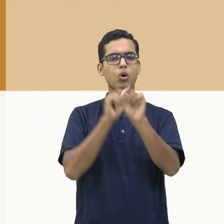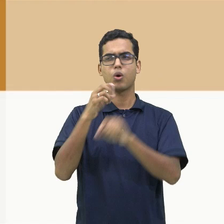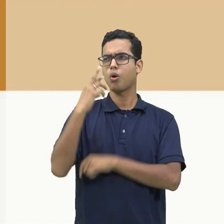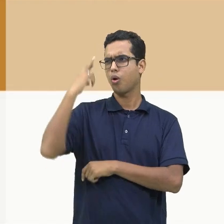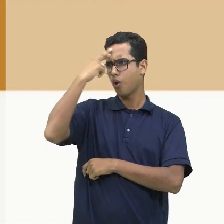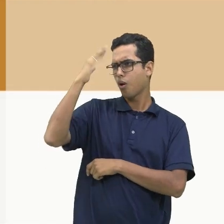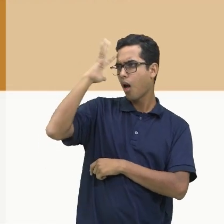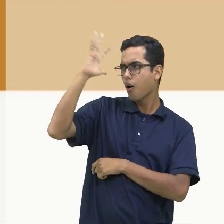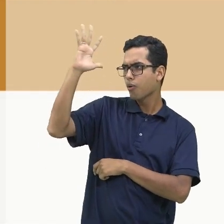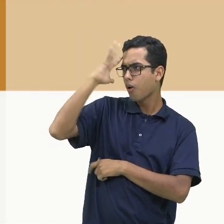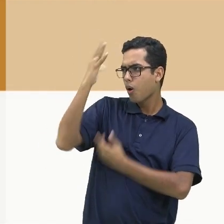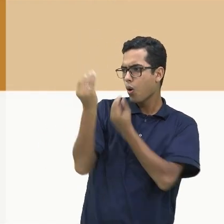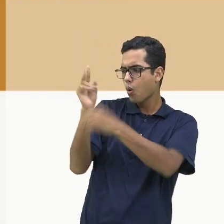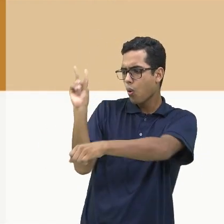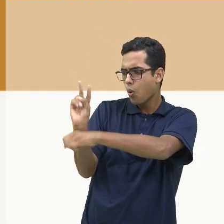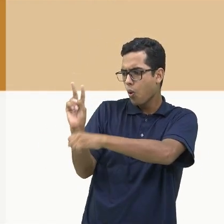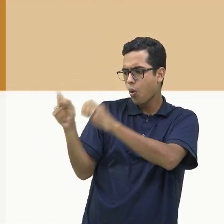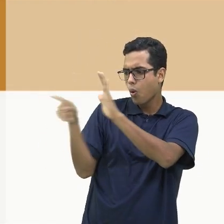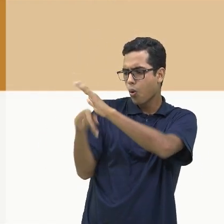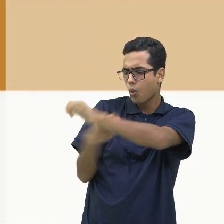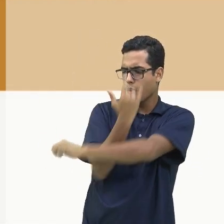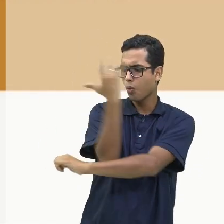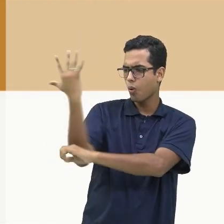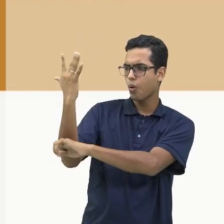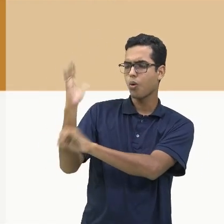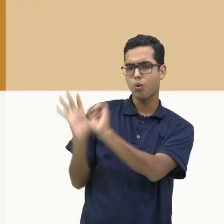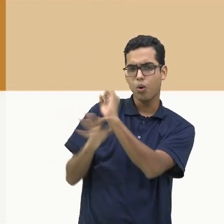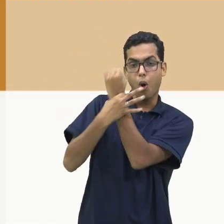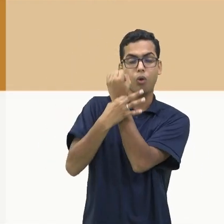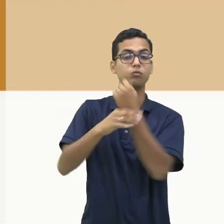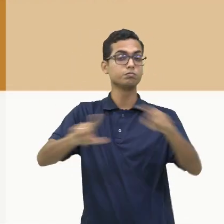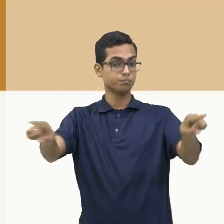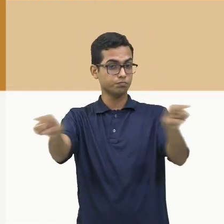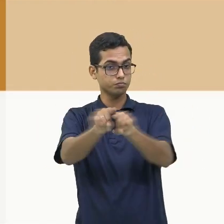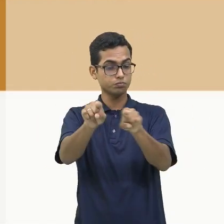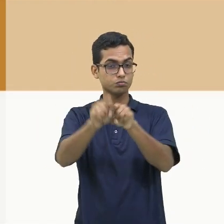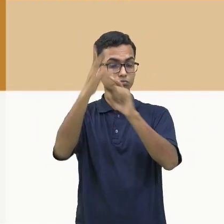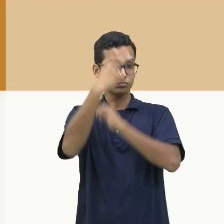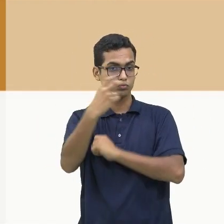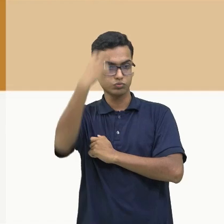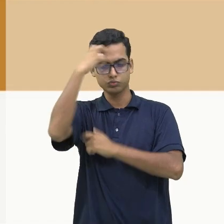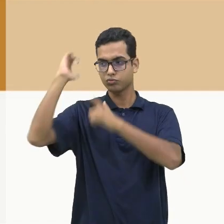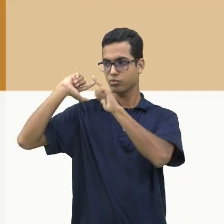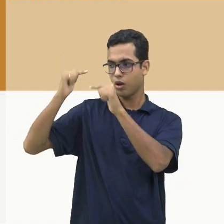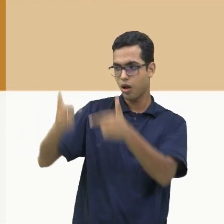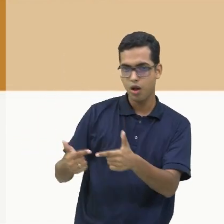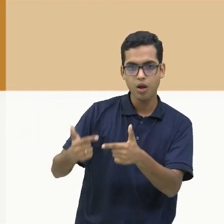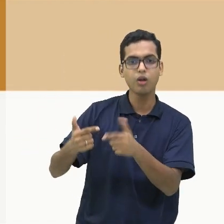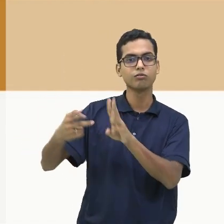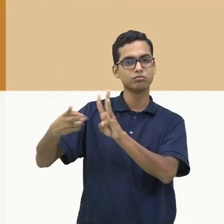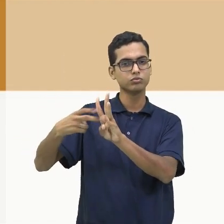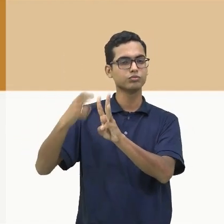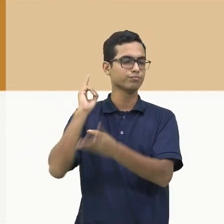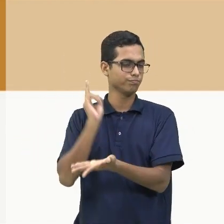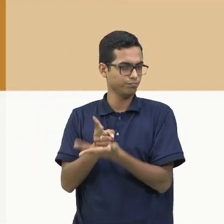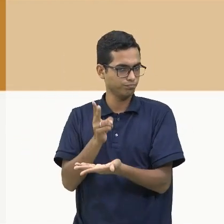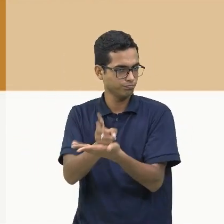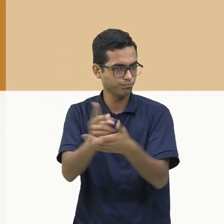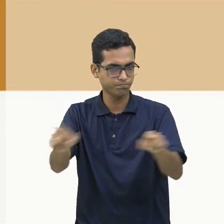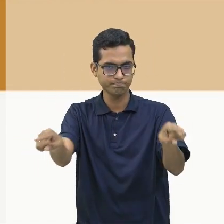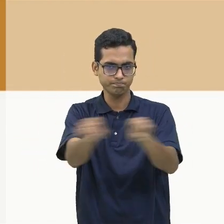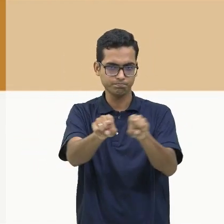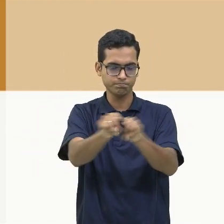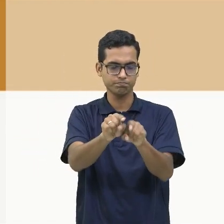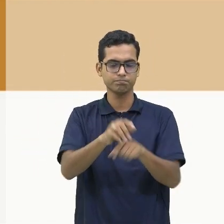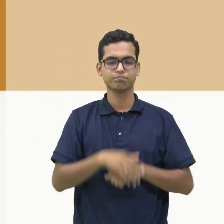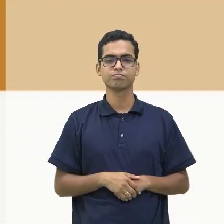de conservação ambiental e a preservação da cultura e tradição indígenas. Além disso, em